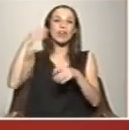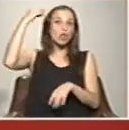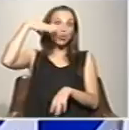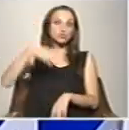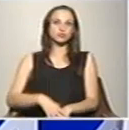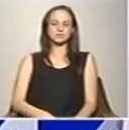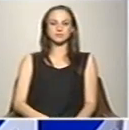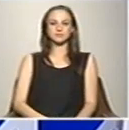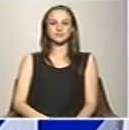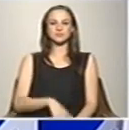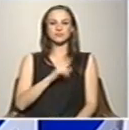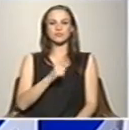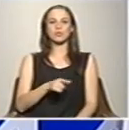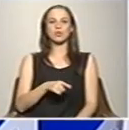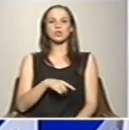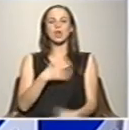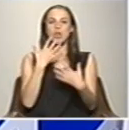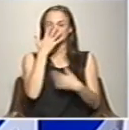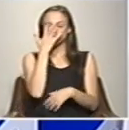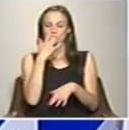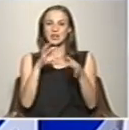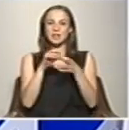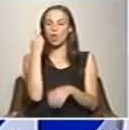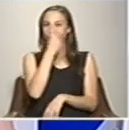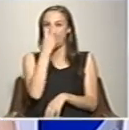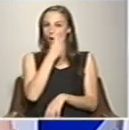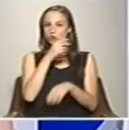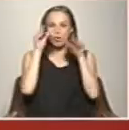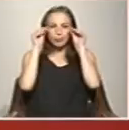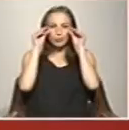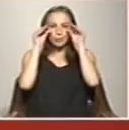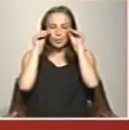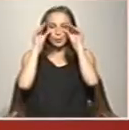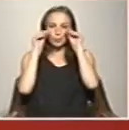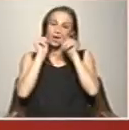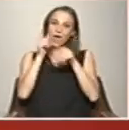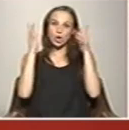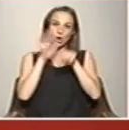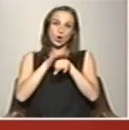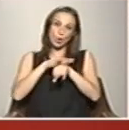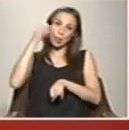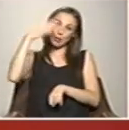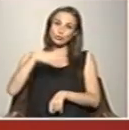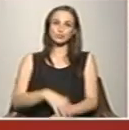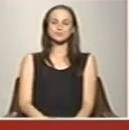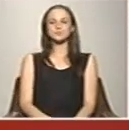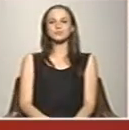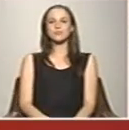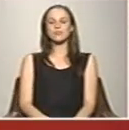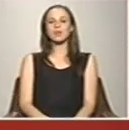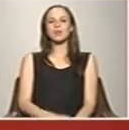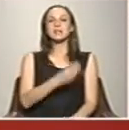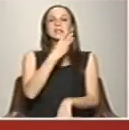sensação que nós temos de sono geralmente é nos olhos, é? Exatamente. As pálpebras começam a fechar. Começam a cair um bocadinho. Entre as 3 e as 5,